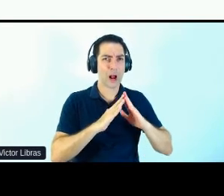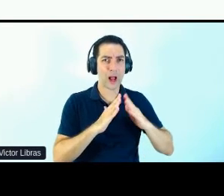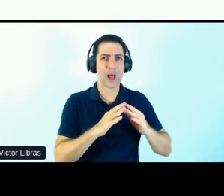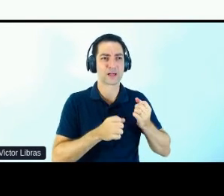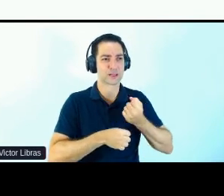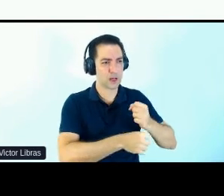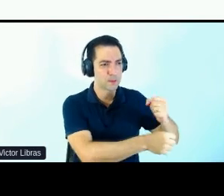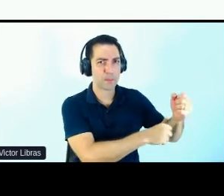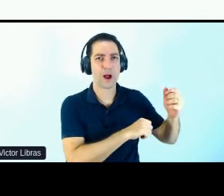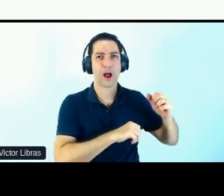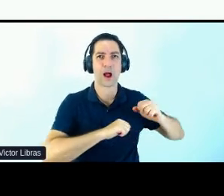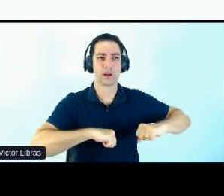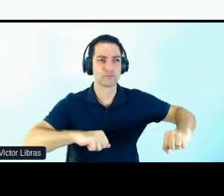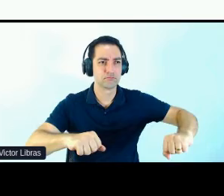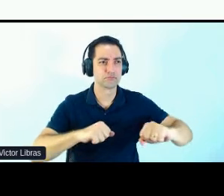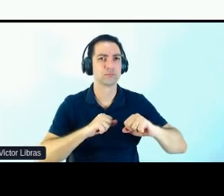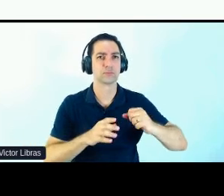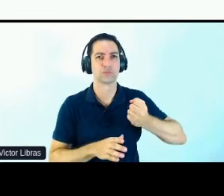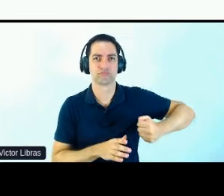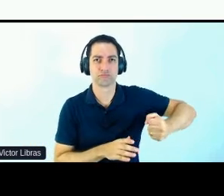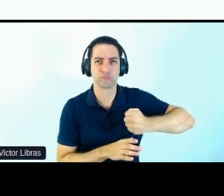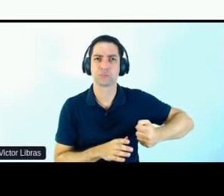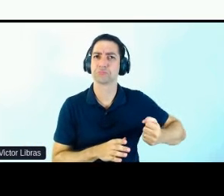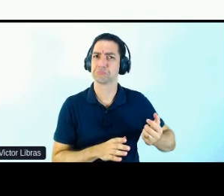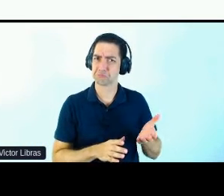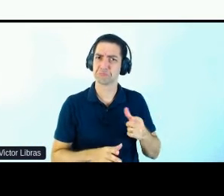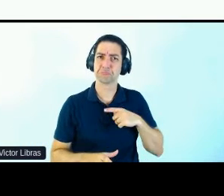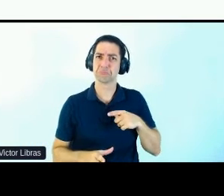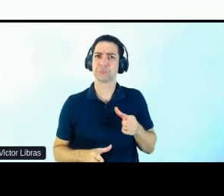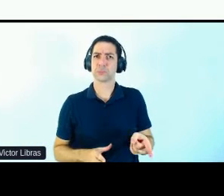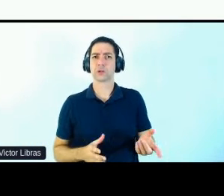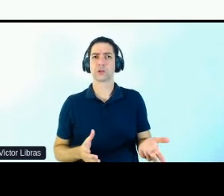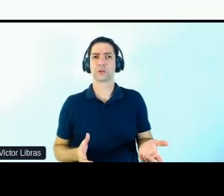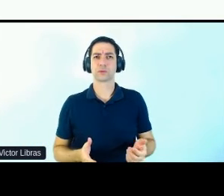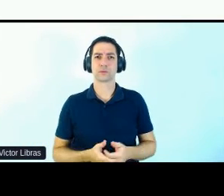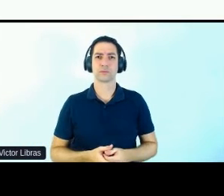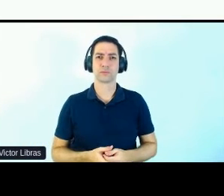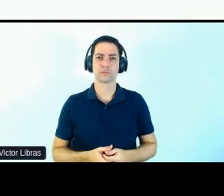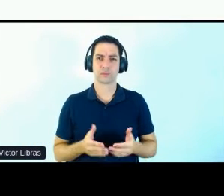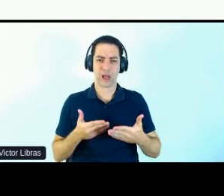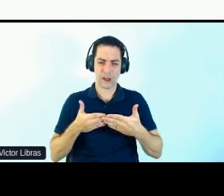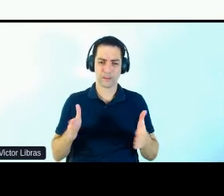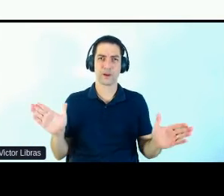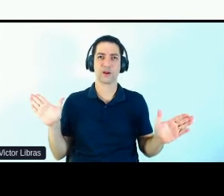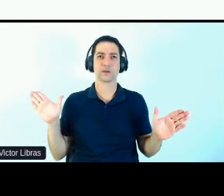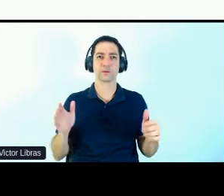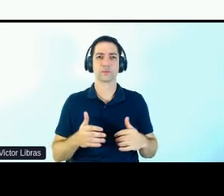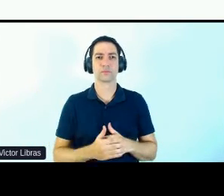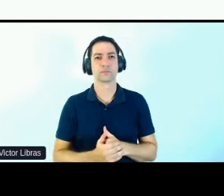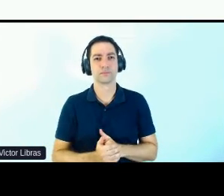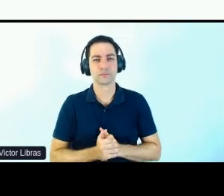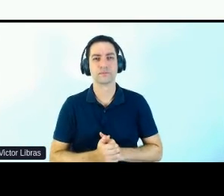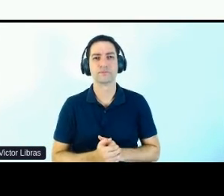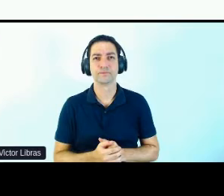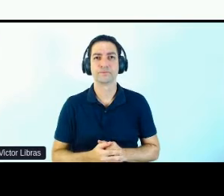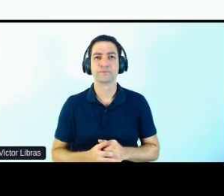sempre vai ser o melhor caminho para todo mundo. E aí a gente espera que esteja vindo um novo normal, né?